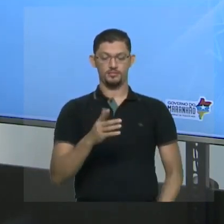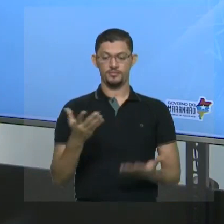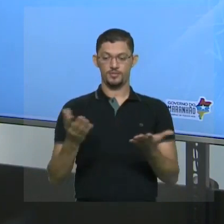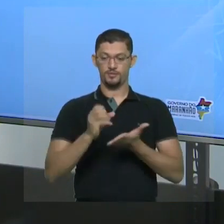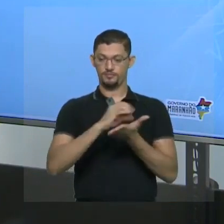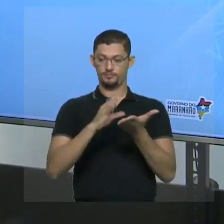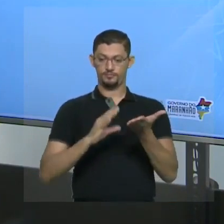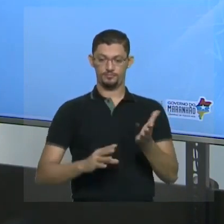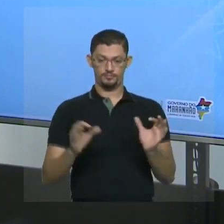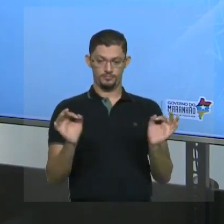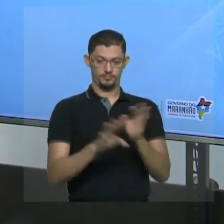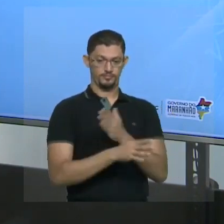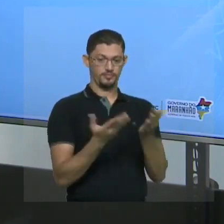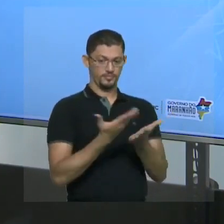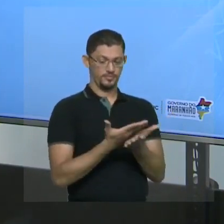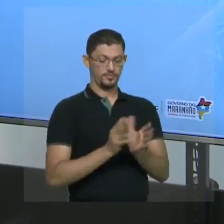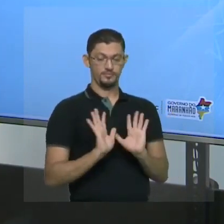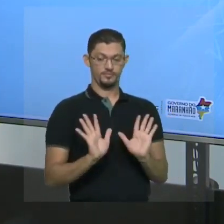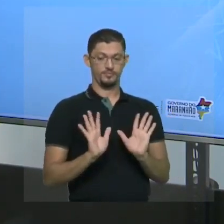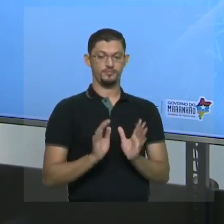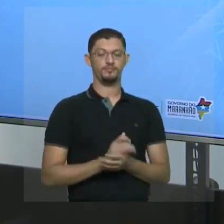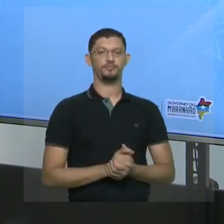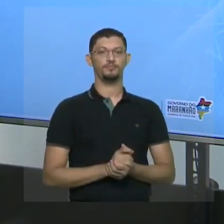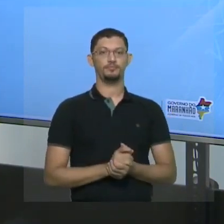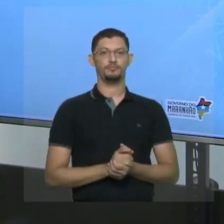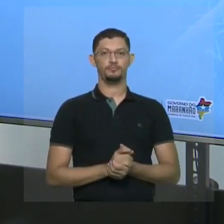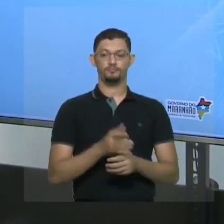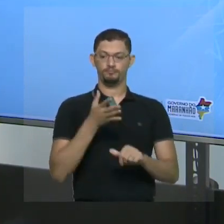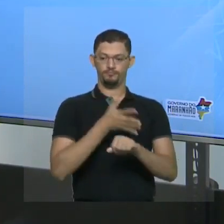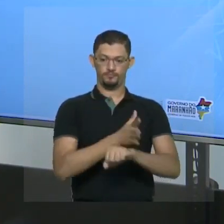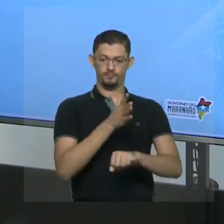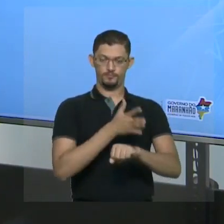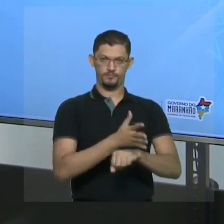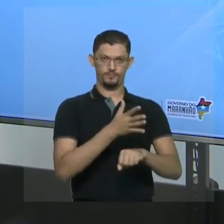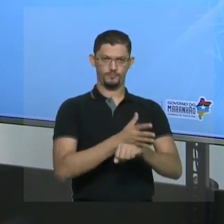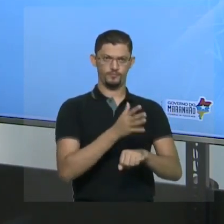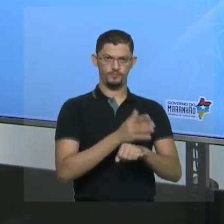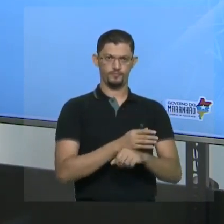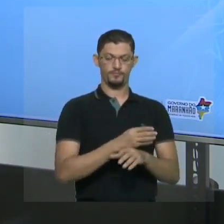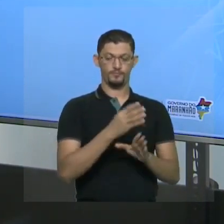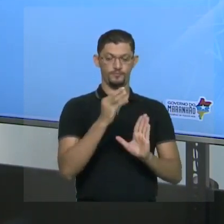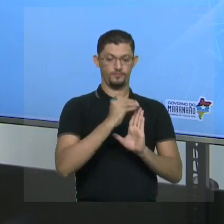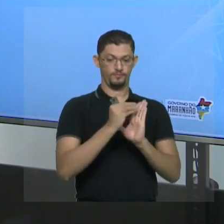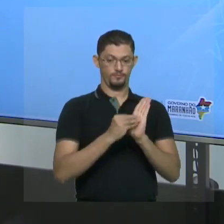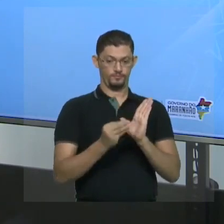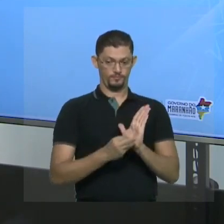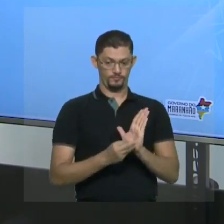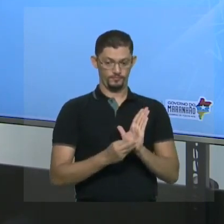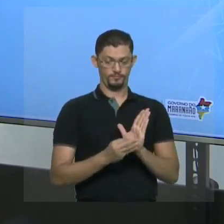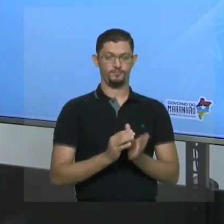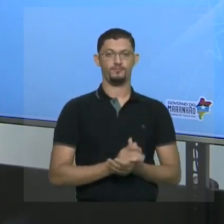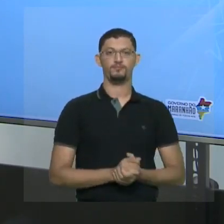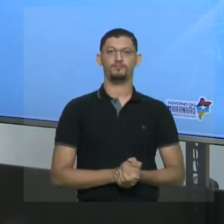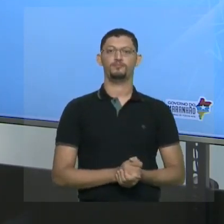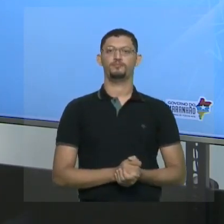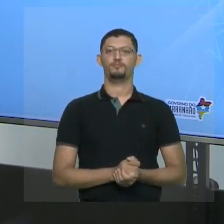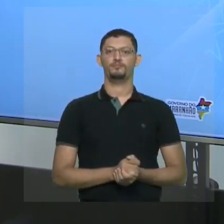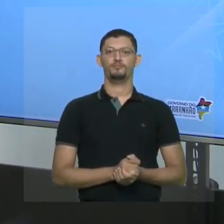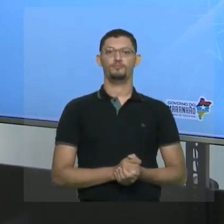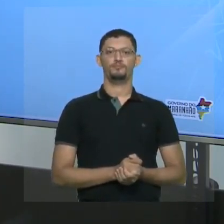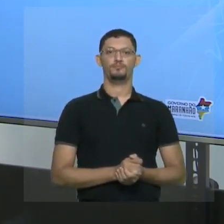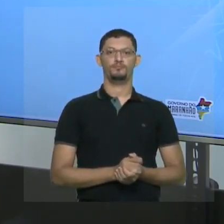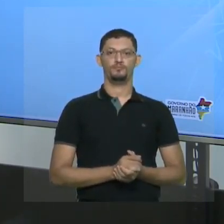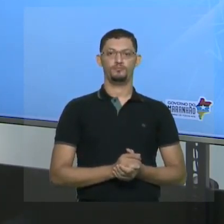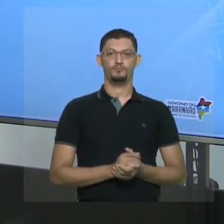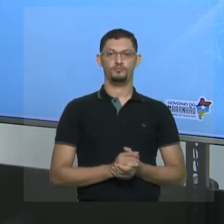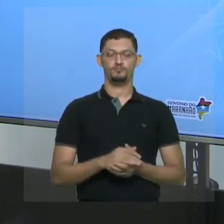exercício, né, para a gente finalizando a aula, para praticar o conteúdo. Então, olha só. O